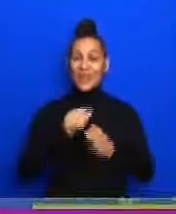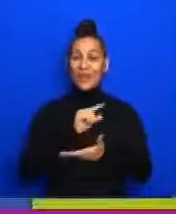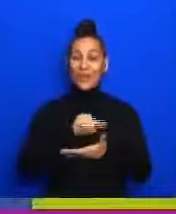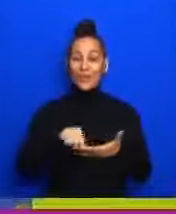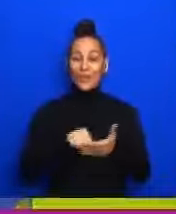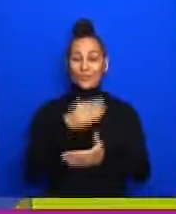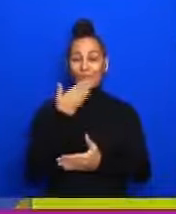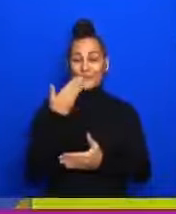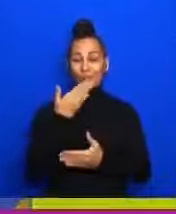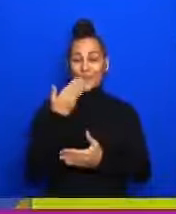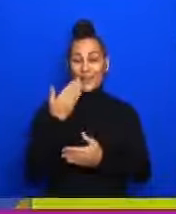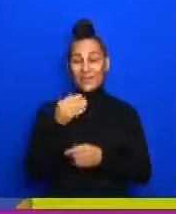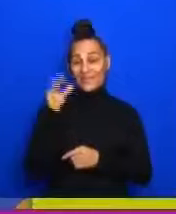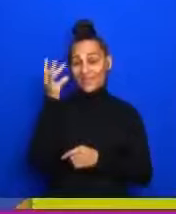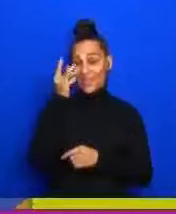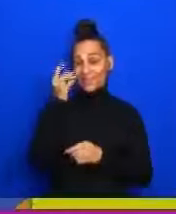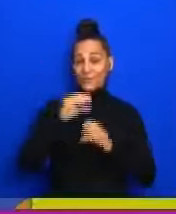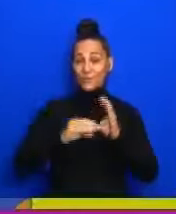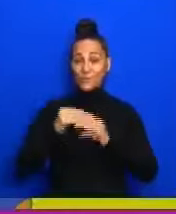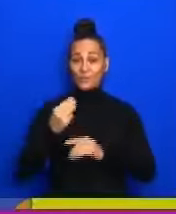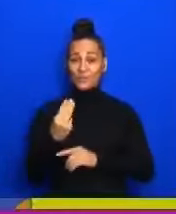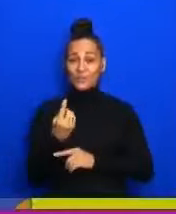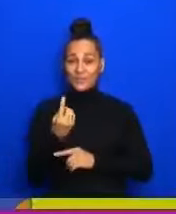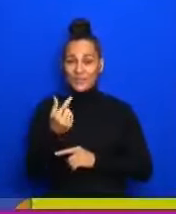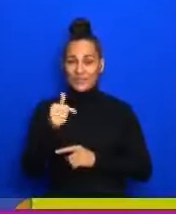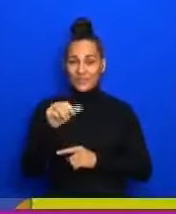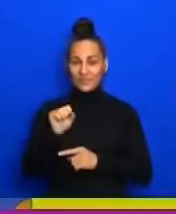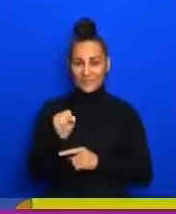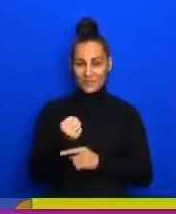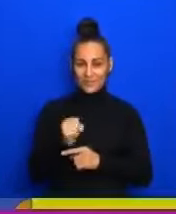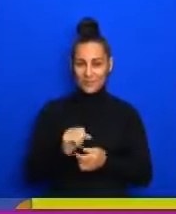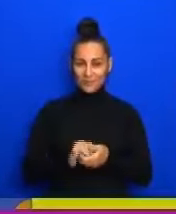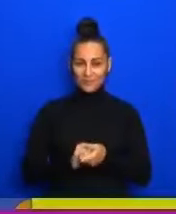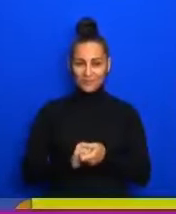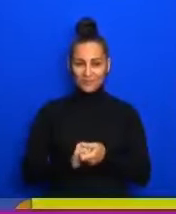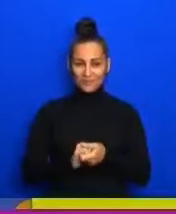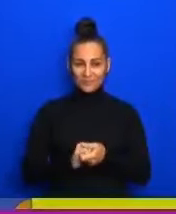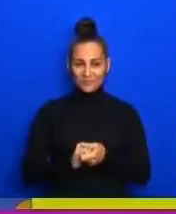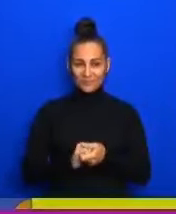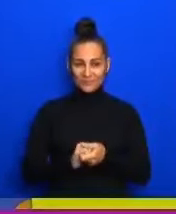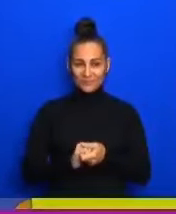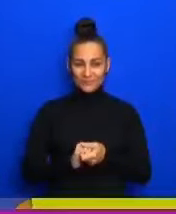Loto Fácil ao vivo, concurso 3.178.